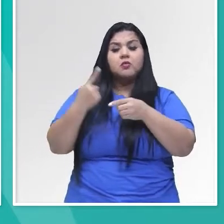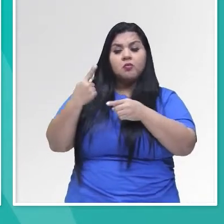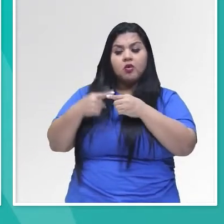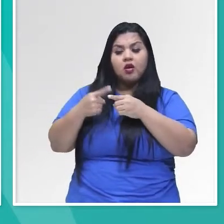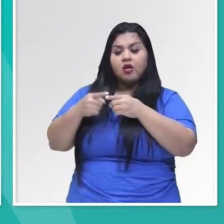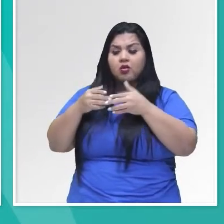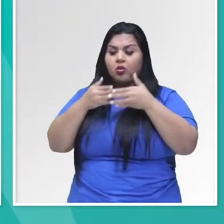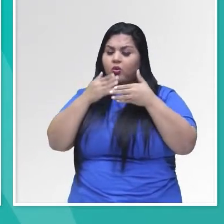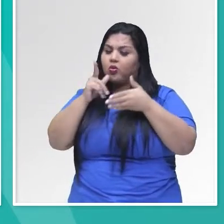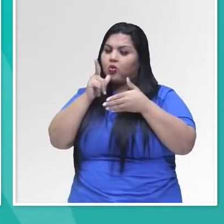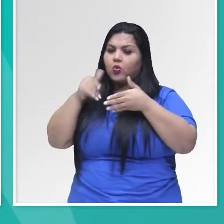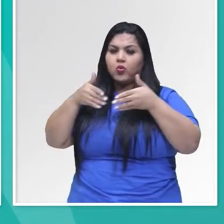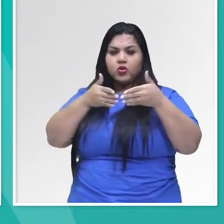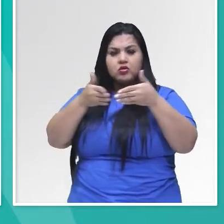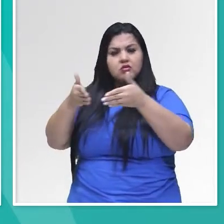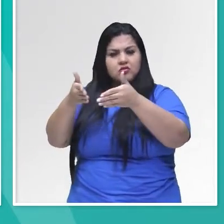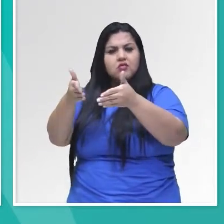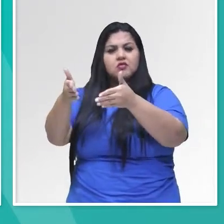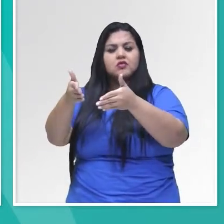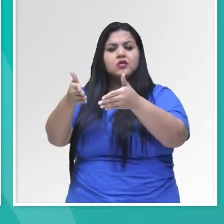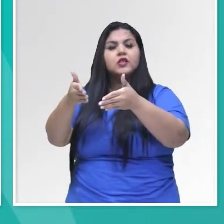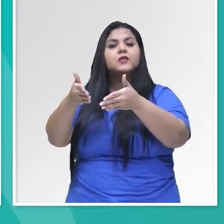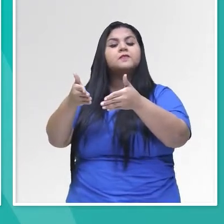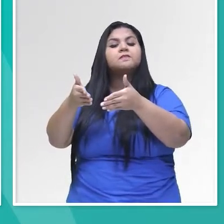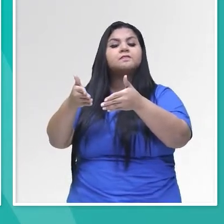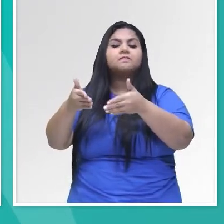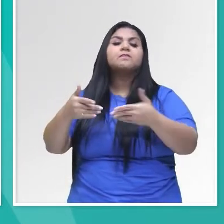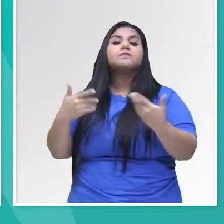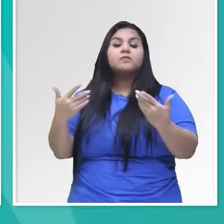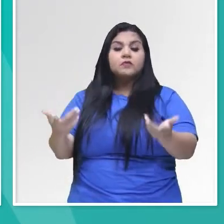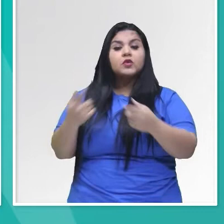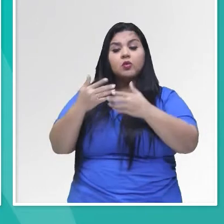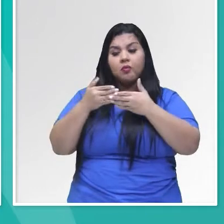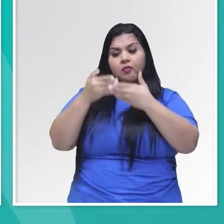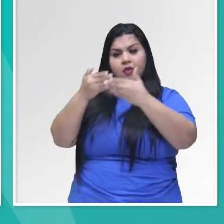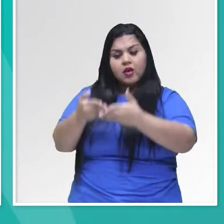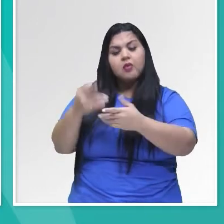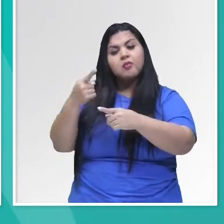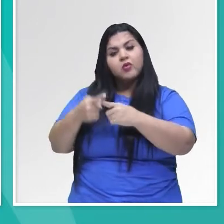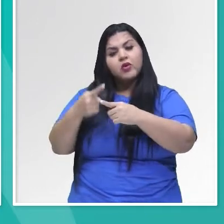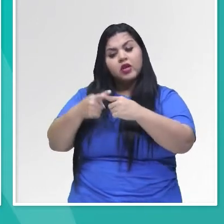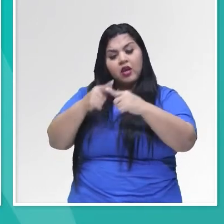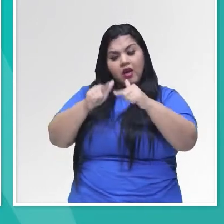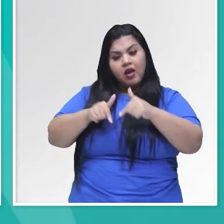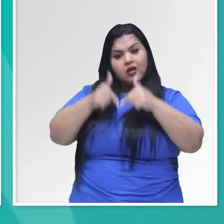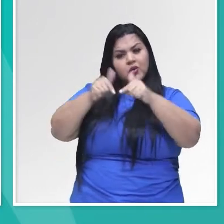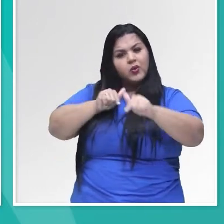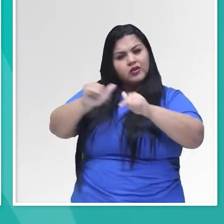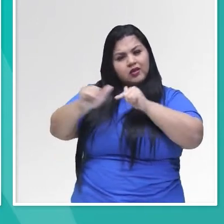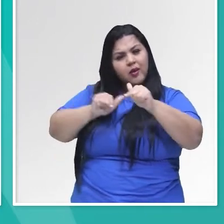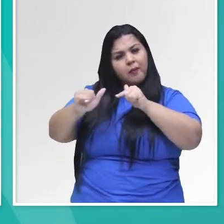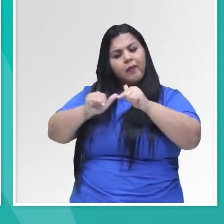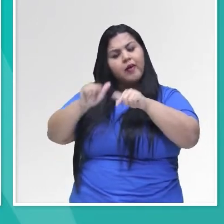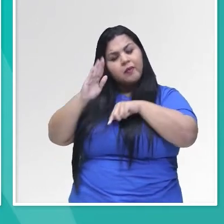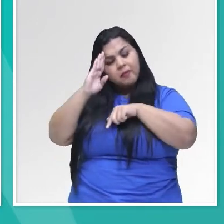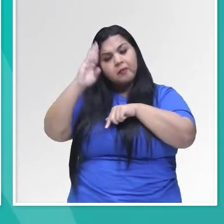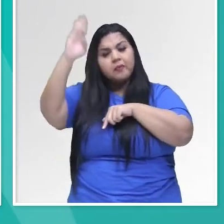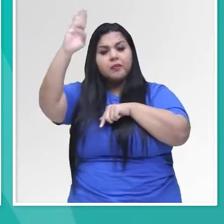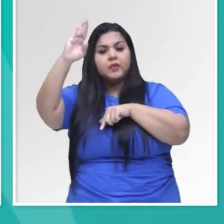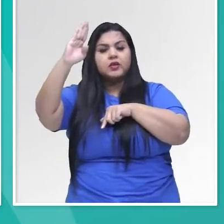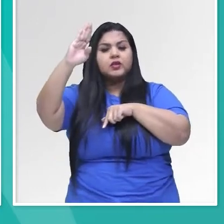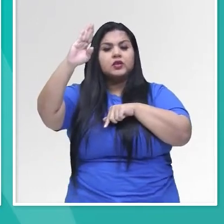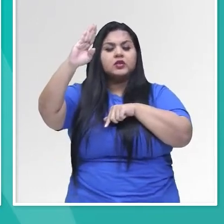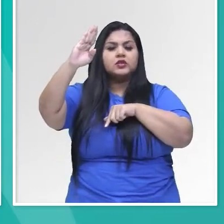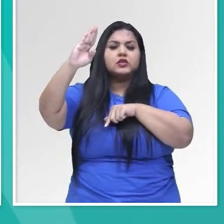rios, não é? O transporte fluvial. Isso porque a atividade concentra a maior parte da condução